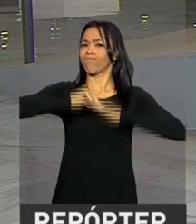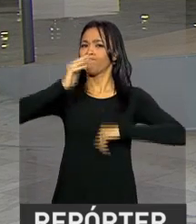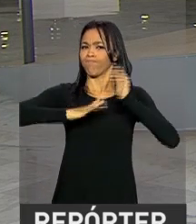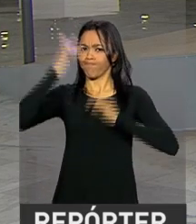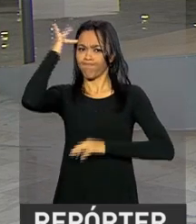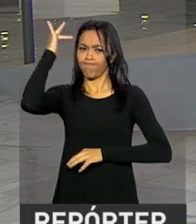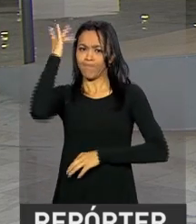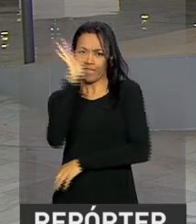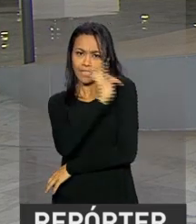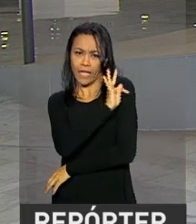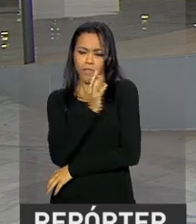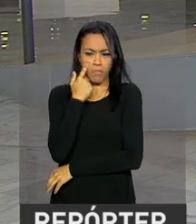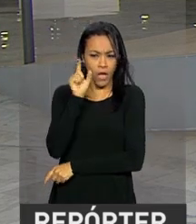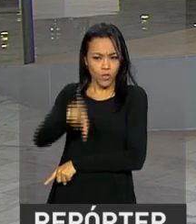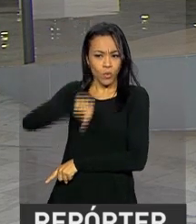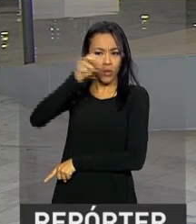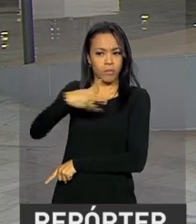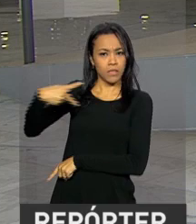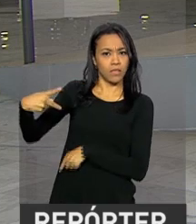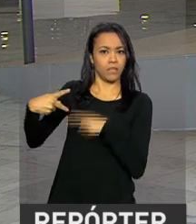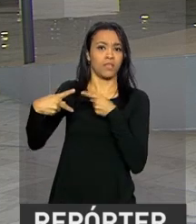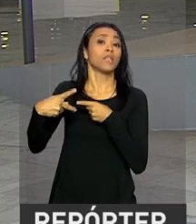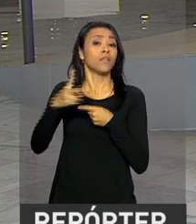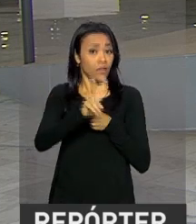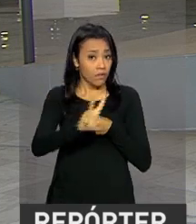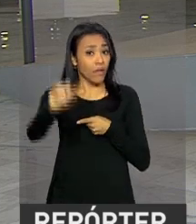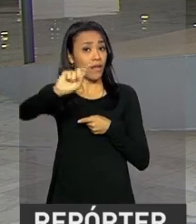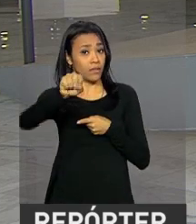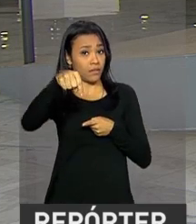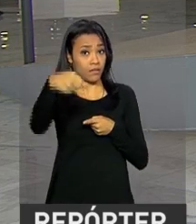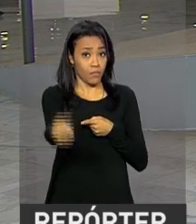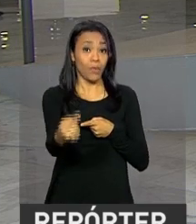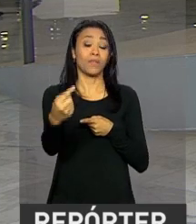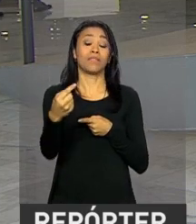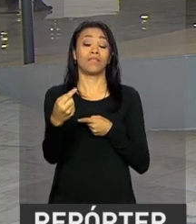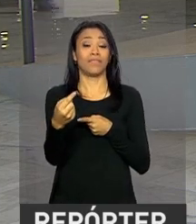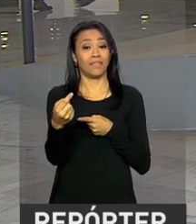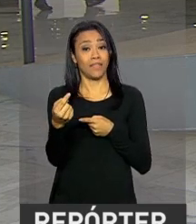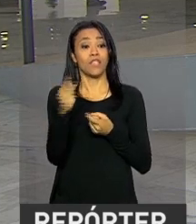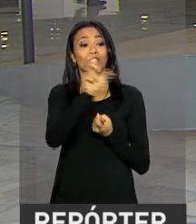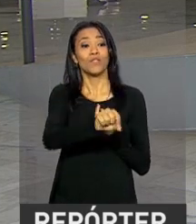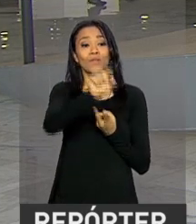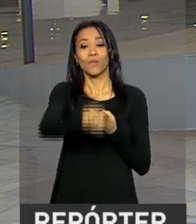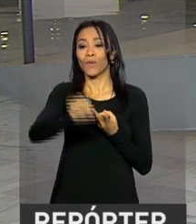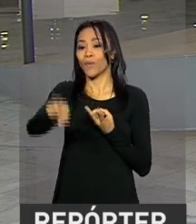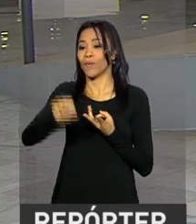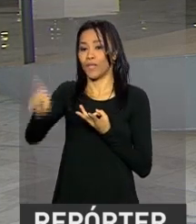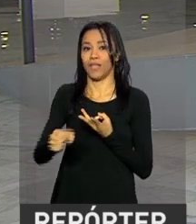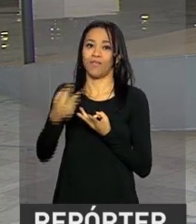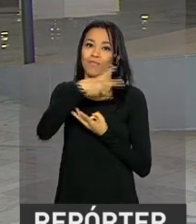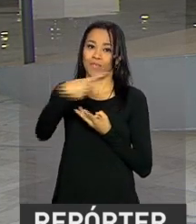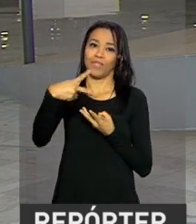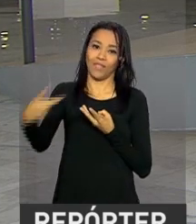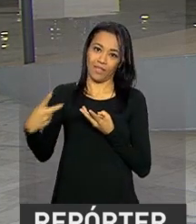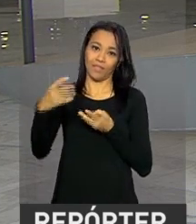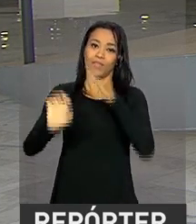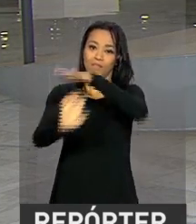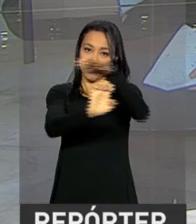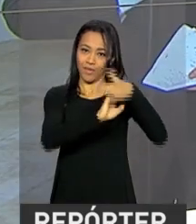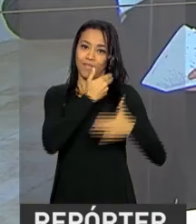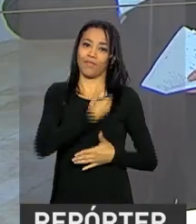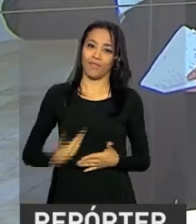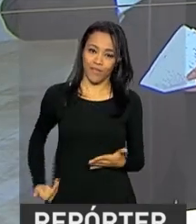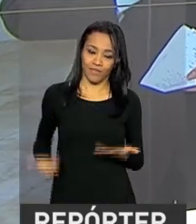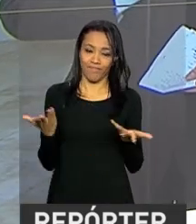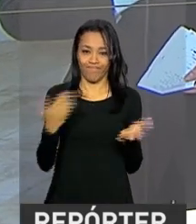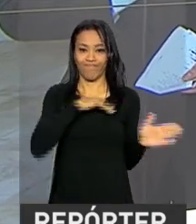dessas empresas. E aí, segundo Michel Temer, ele vai poder dar andamento às nomeações nas estatais. Daniele, com você. Obrigada,